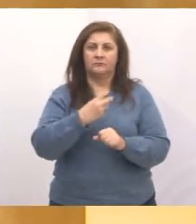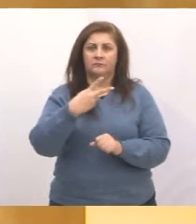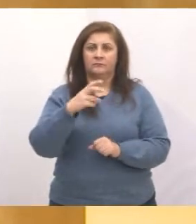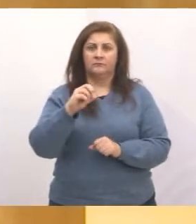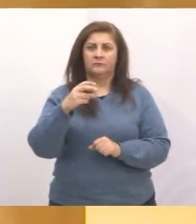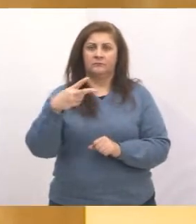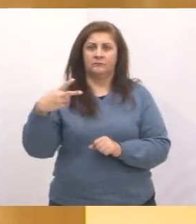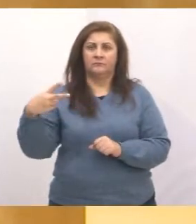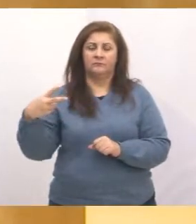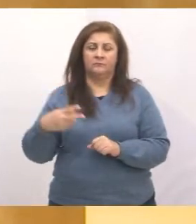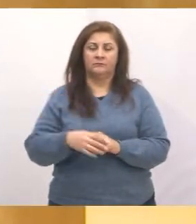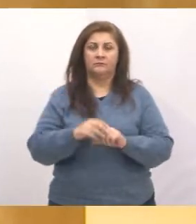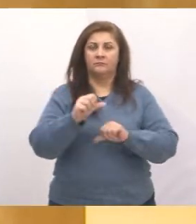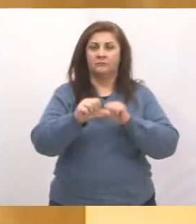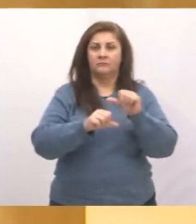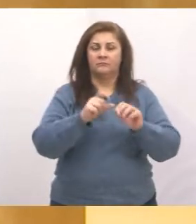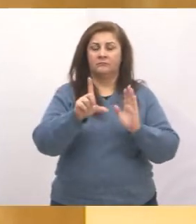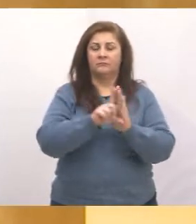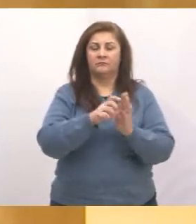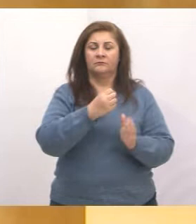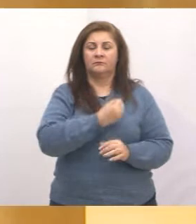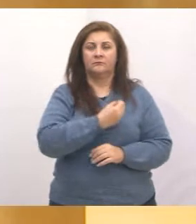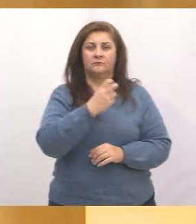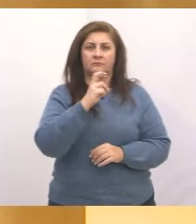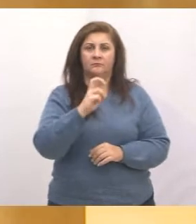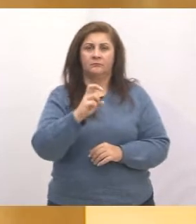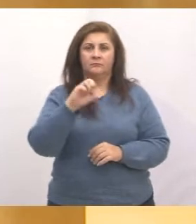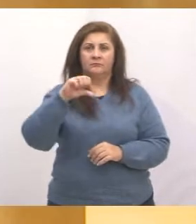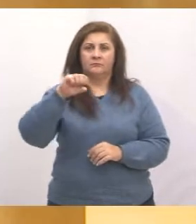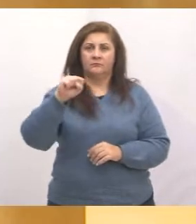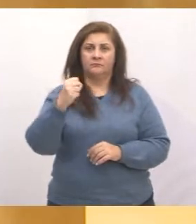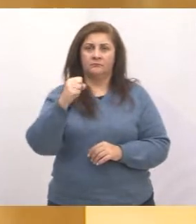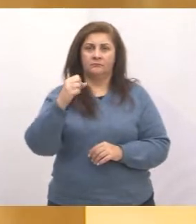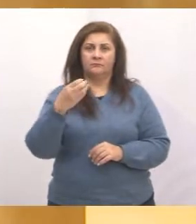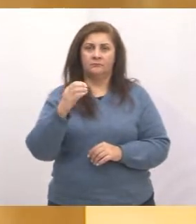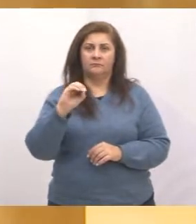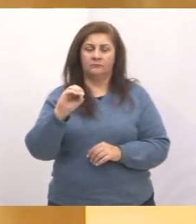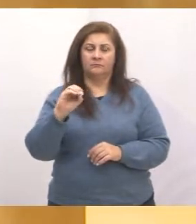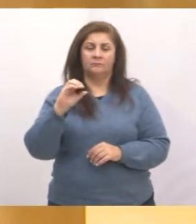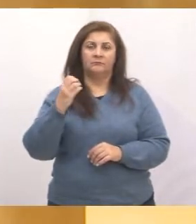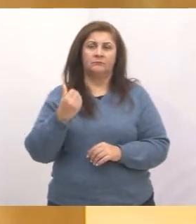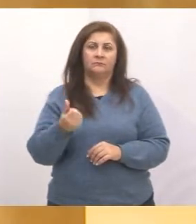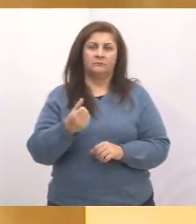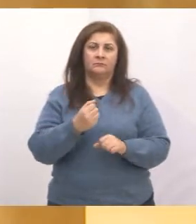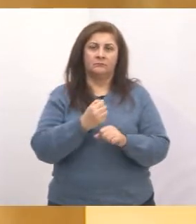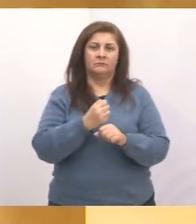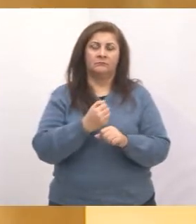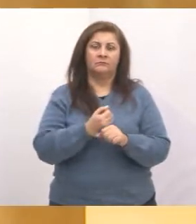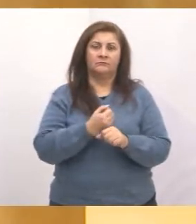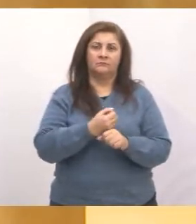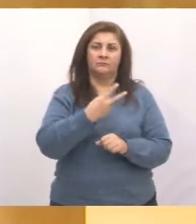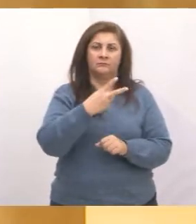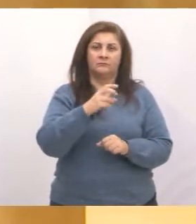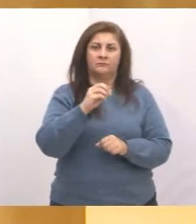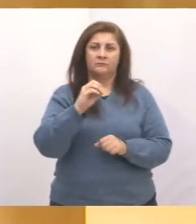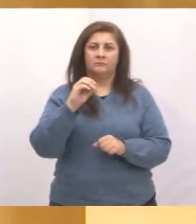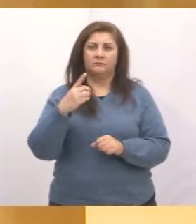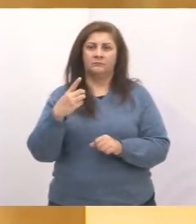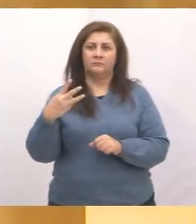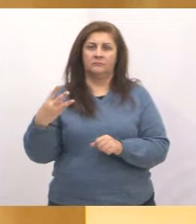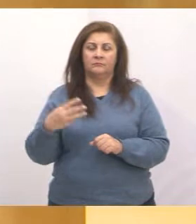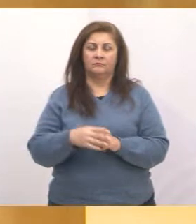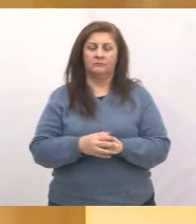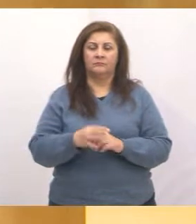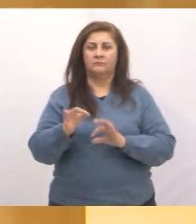009/2022, que altera a Lei nº 5.806, de 3 de dezembro de 2013, que institui o Serviço